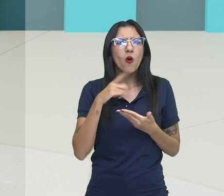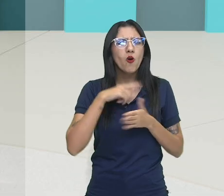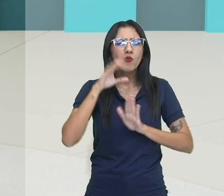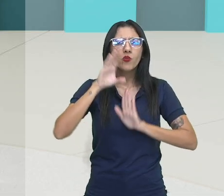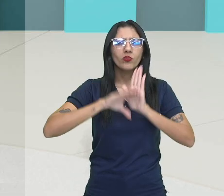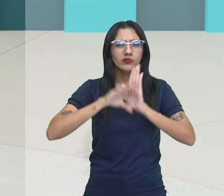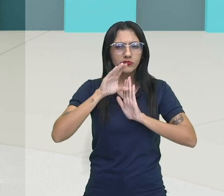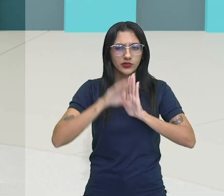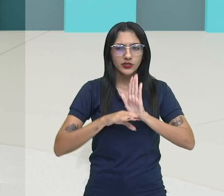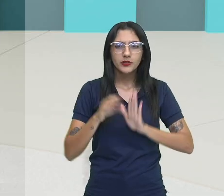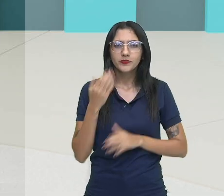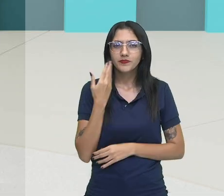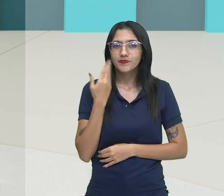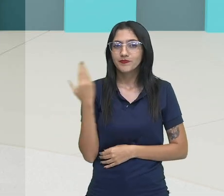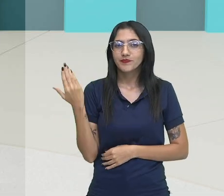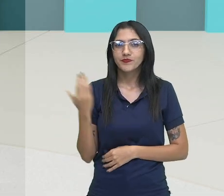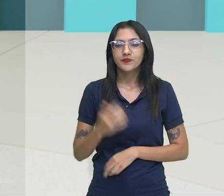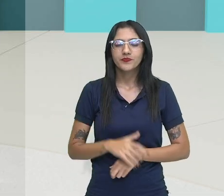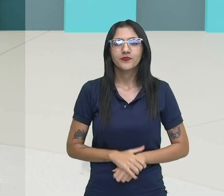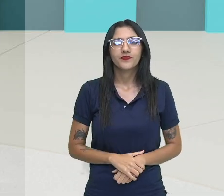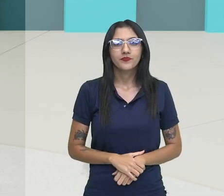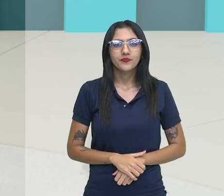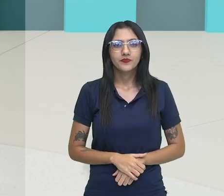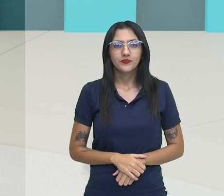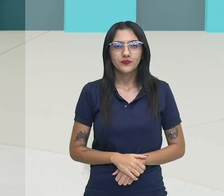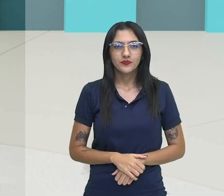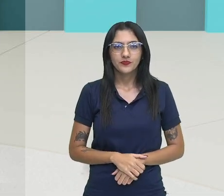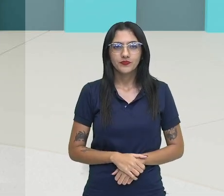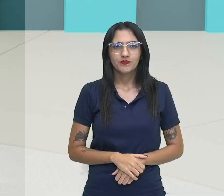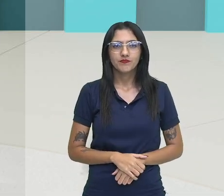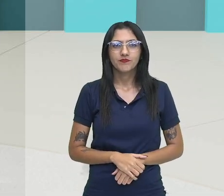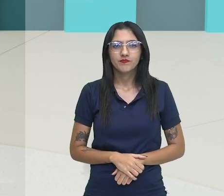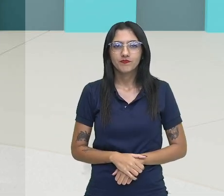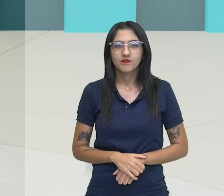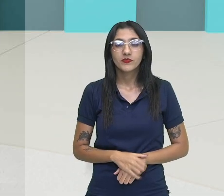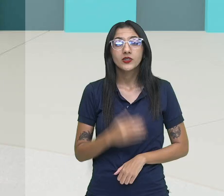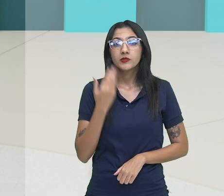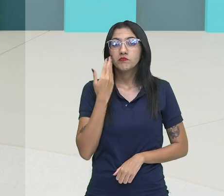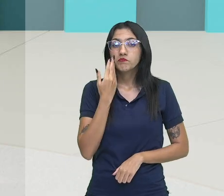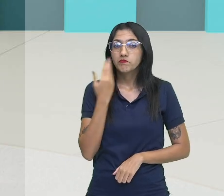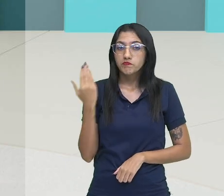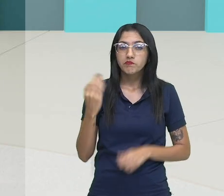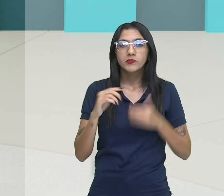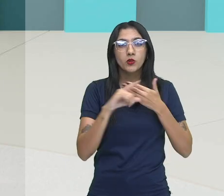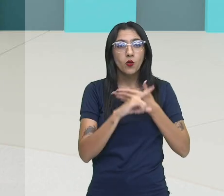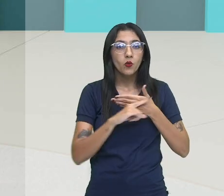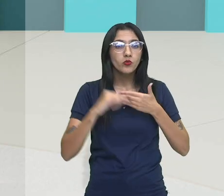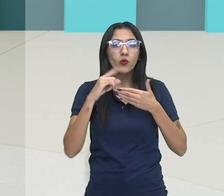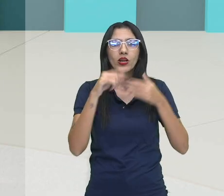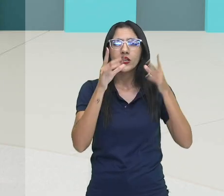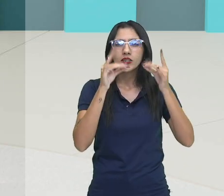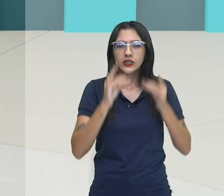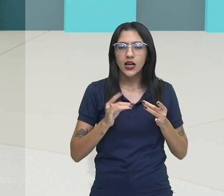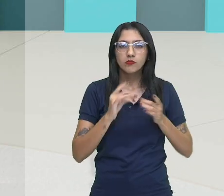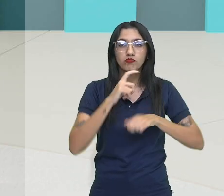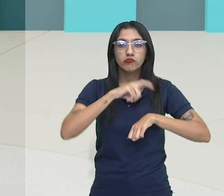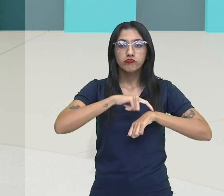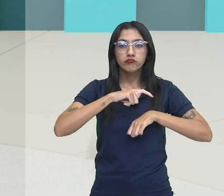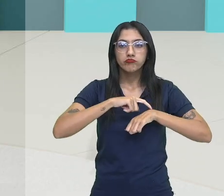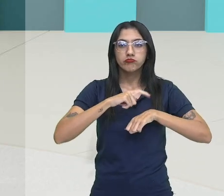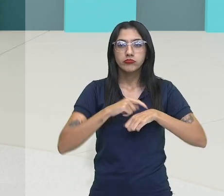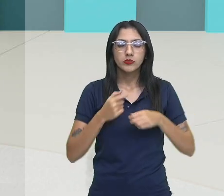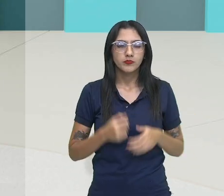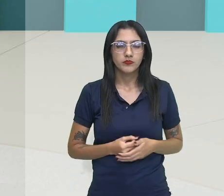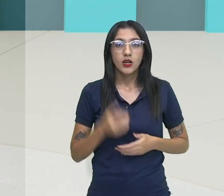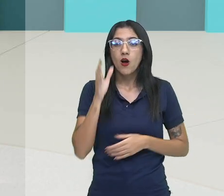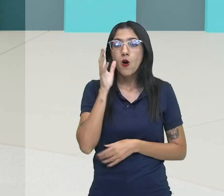tempos verbais. Acompanhem comigo. Consoante o professor Fernando Pestana, o tempo indica o momento em que se dá